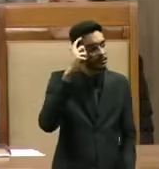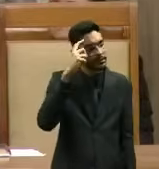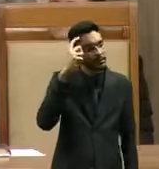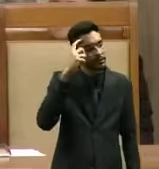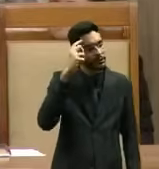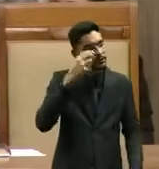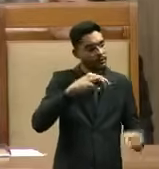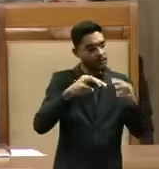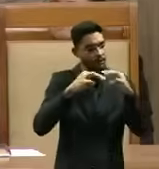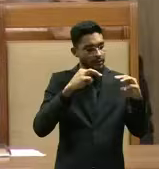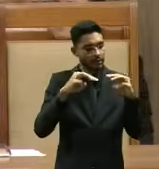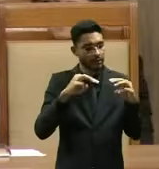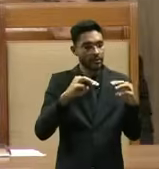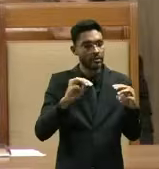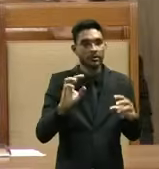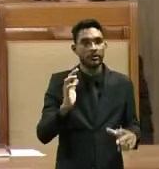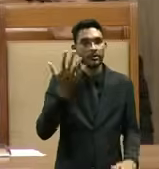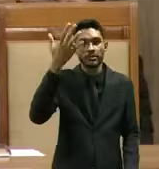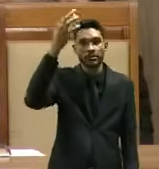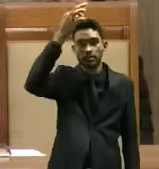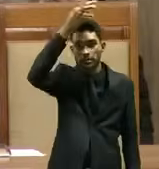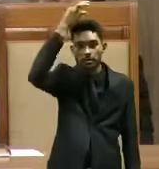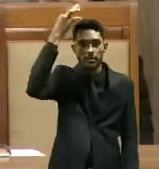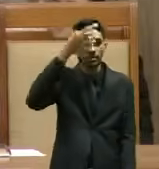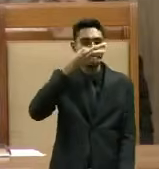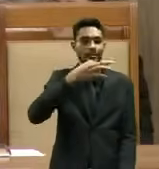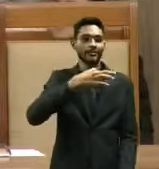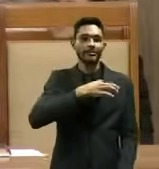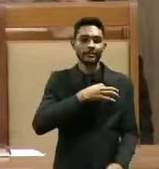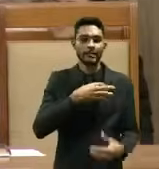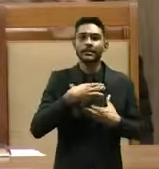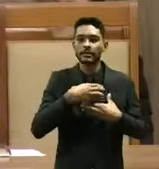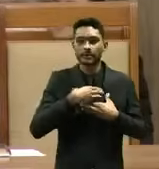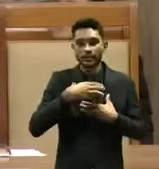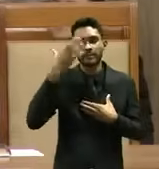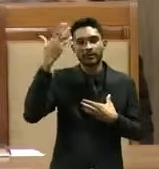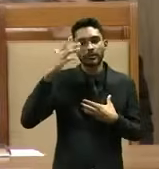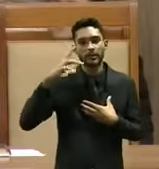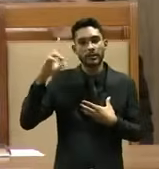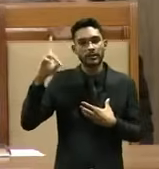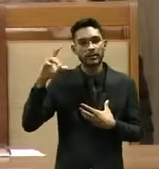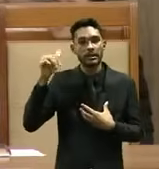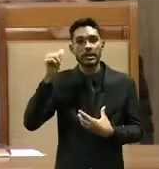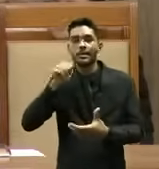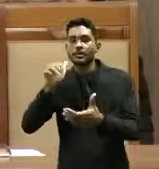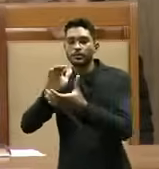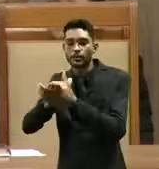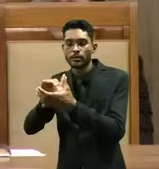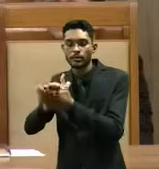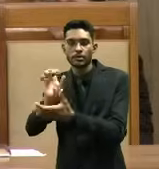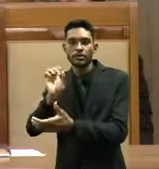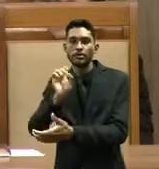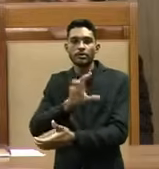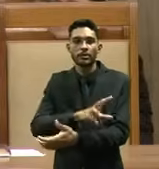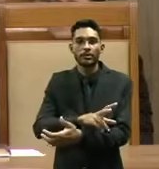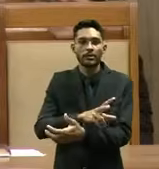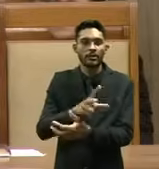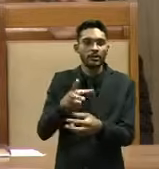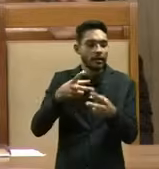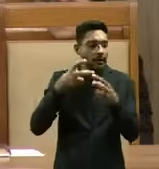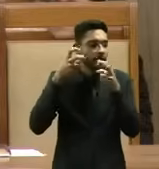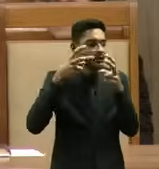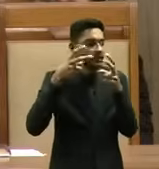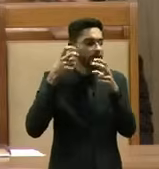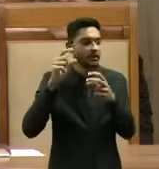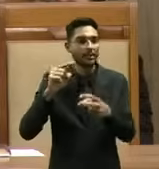ele e aí pronto a alegria foi tão manha a esposa só escutou lá da da cozinha o glória a Deus e aí pronto